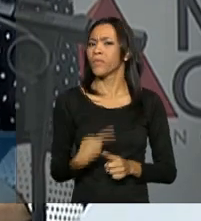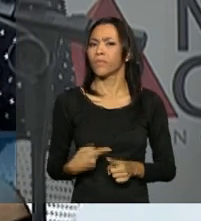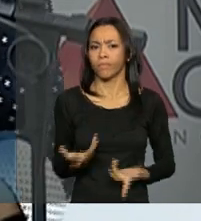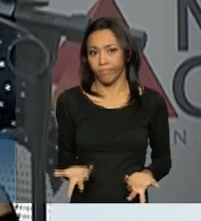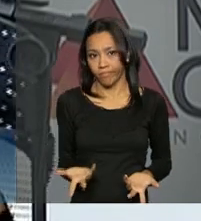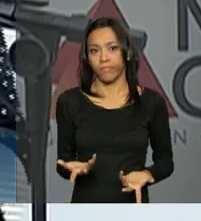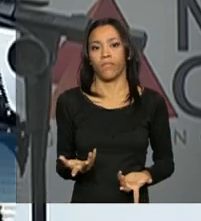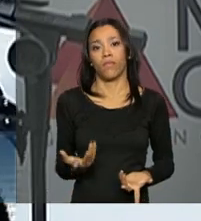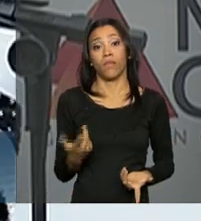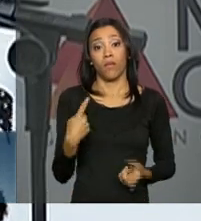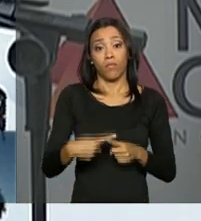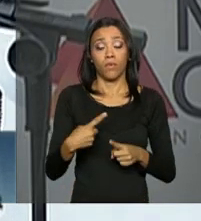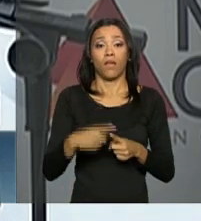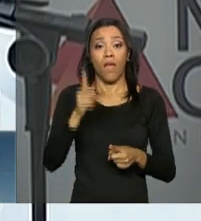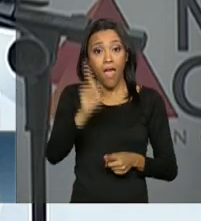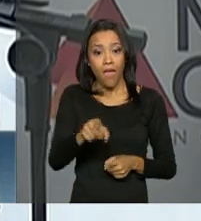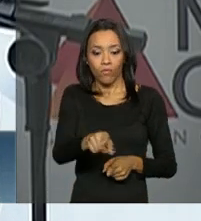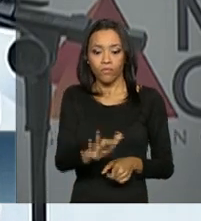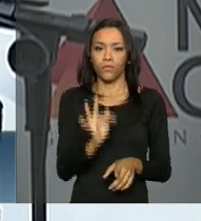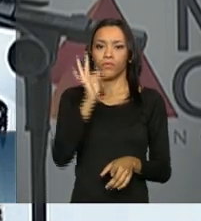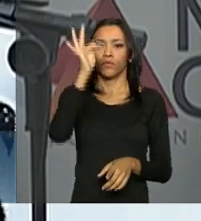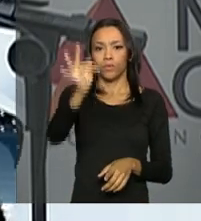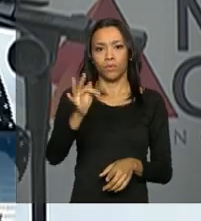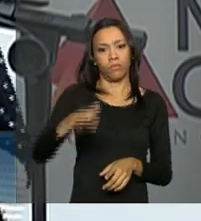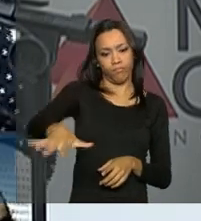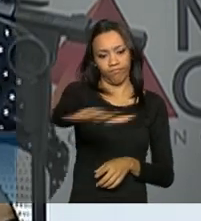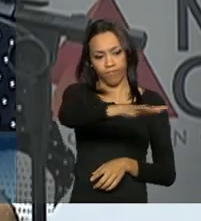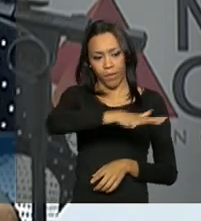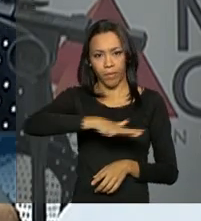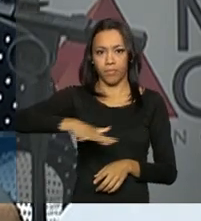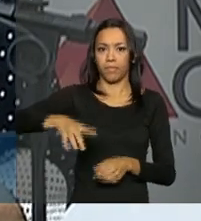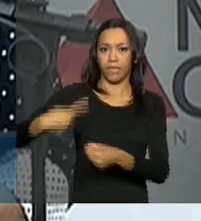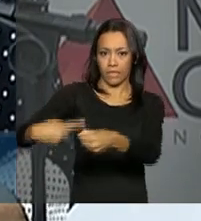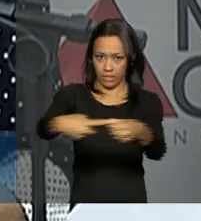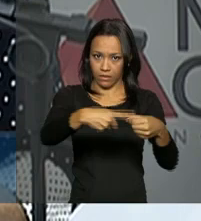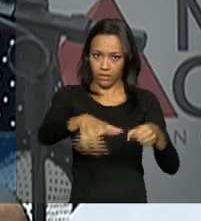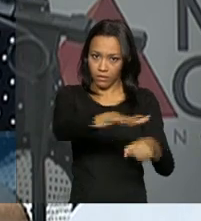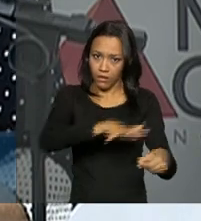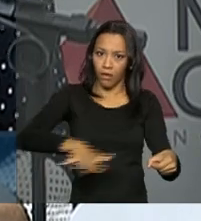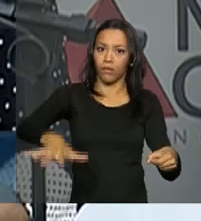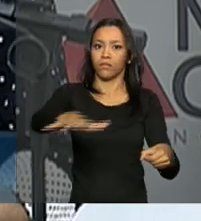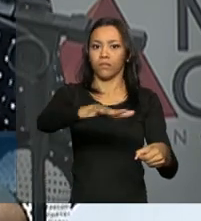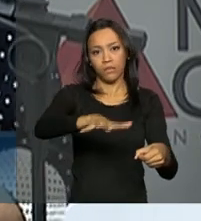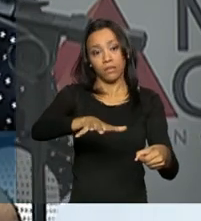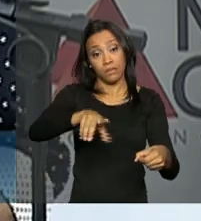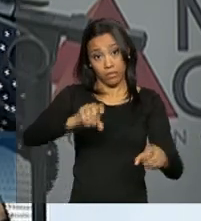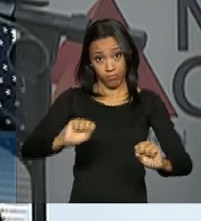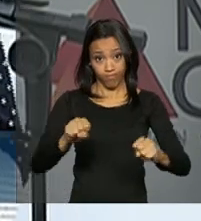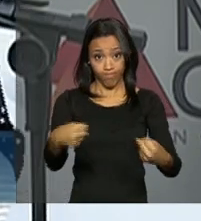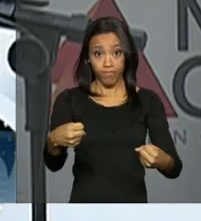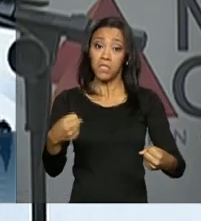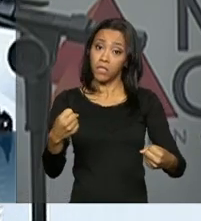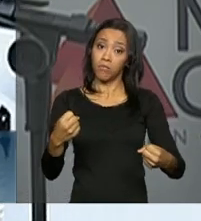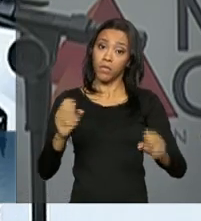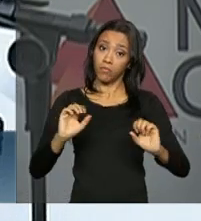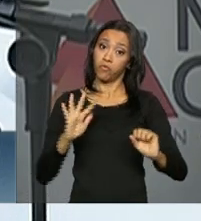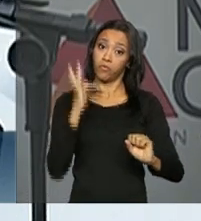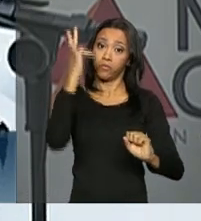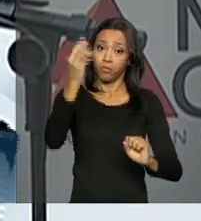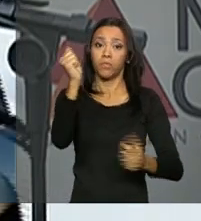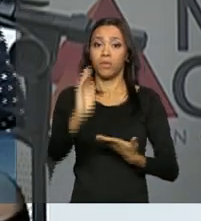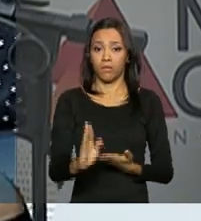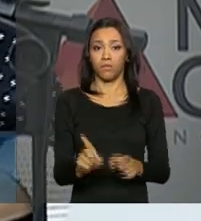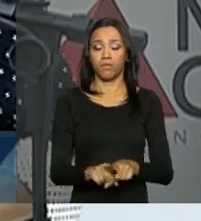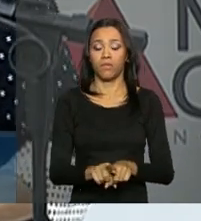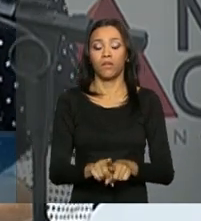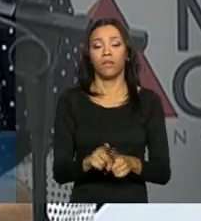Porque consolida o futuro aqui da região e, se consolida o futuro da região, consolida o futuro do Brasil. Então,